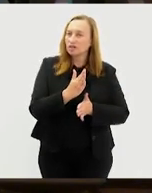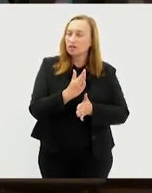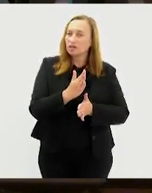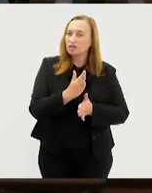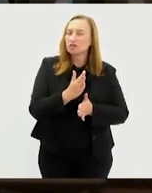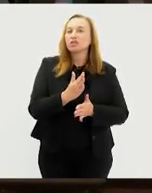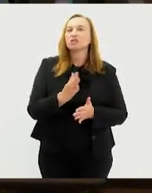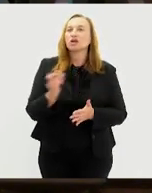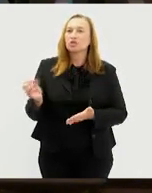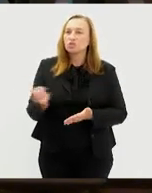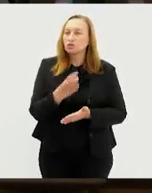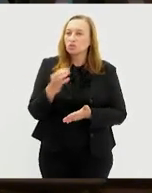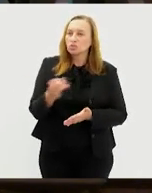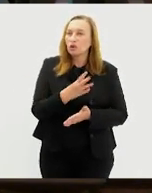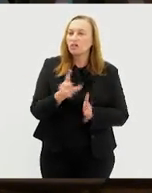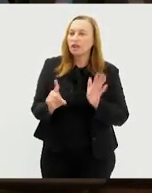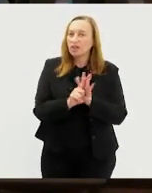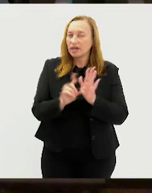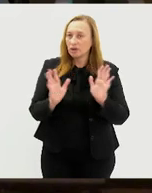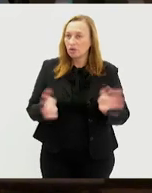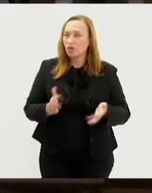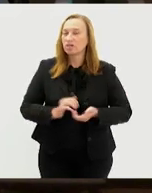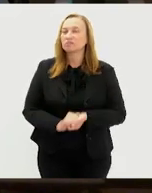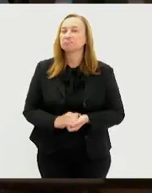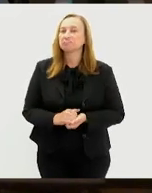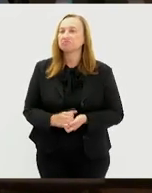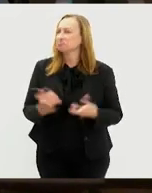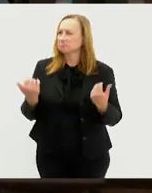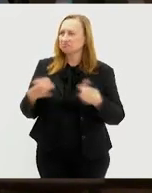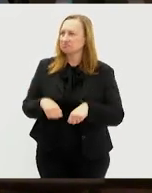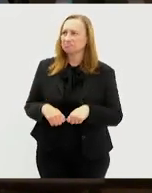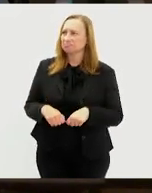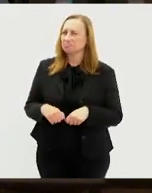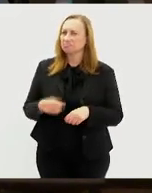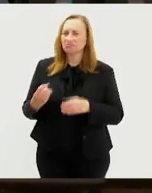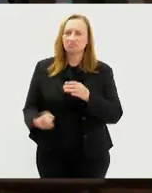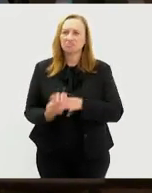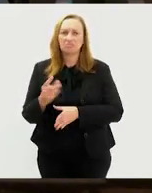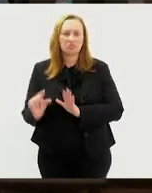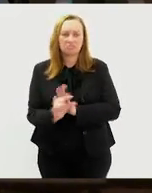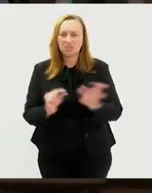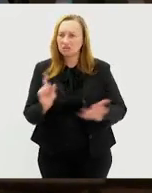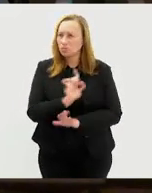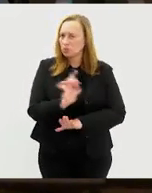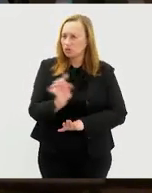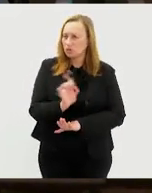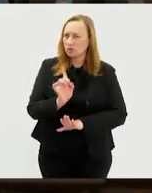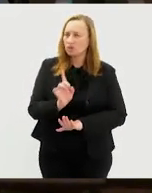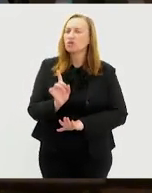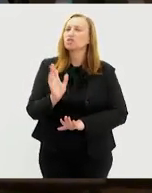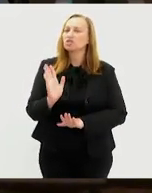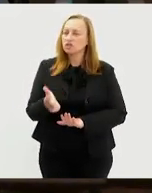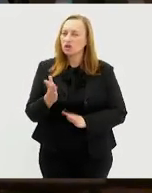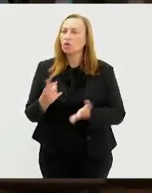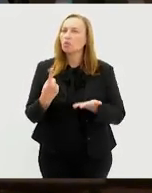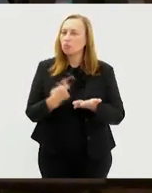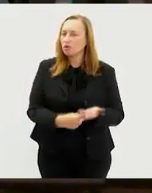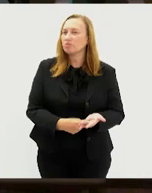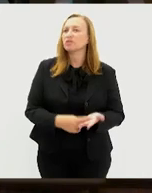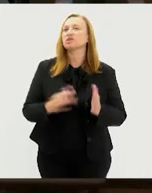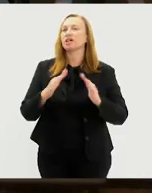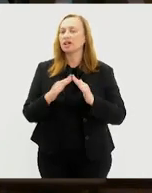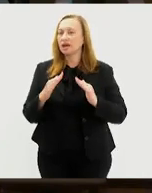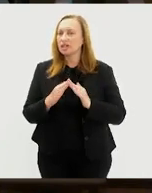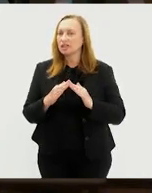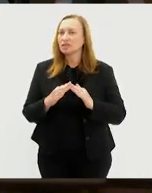vigentes então não não vejo necessidade de emenda só redacional já fica o compromisso da casa de